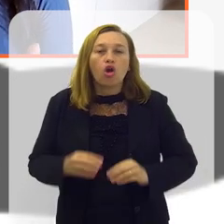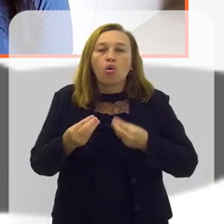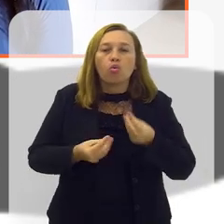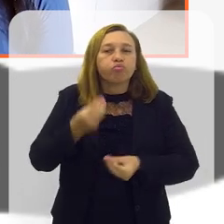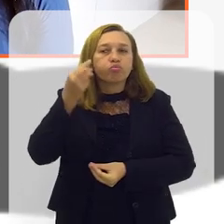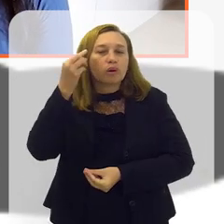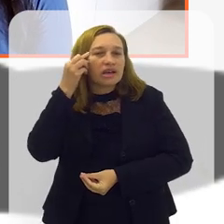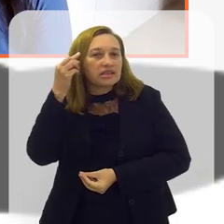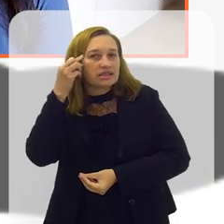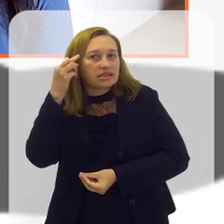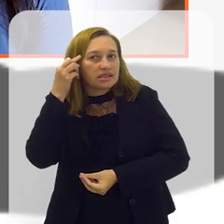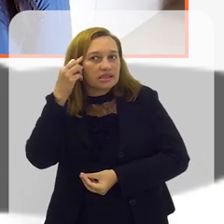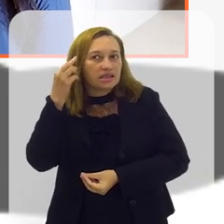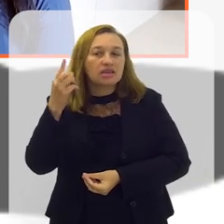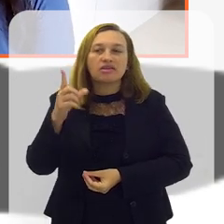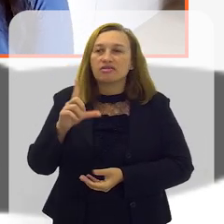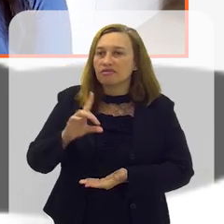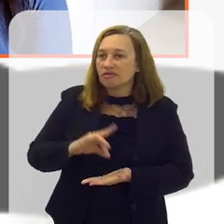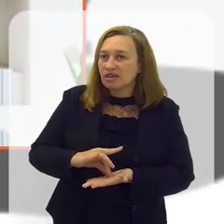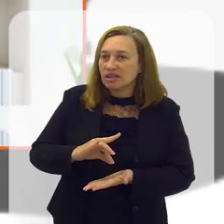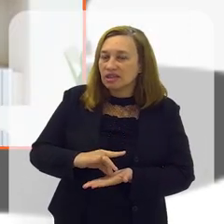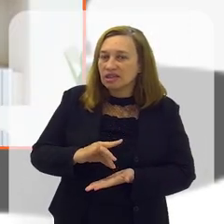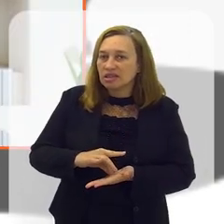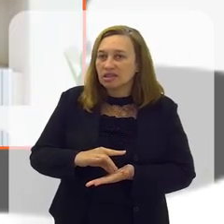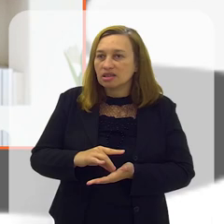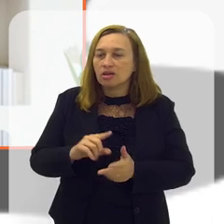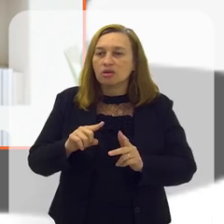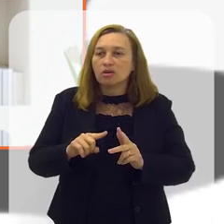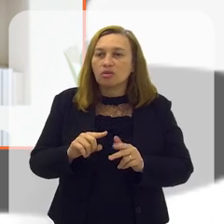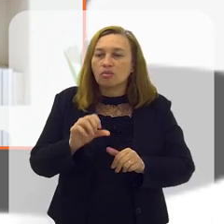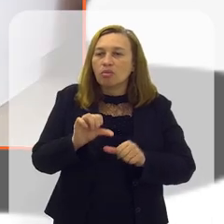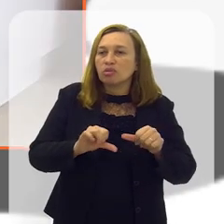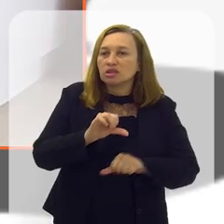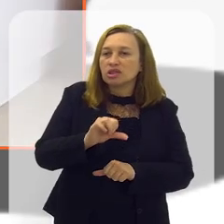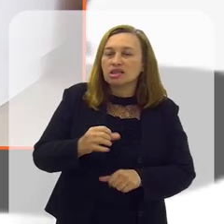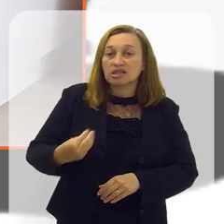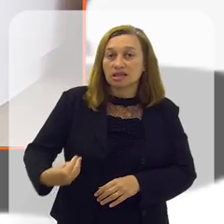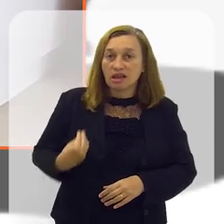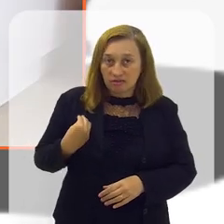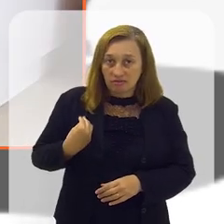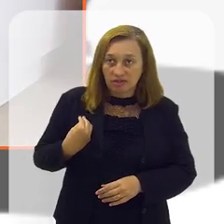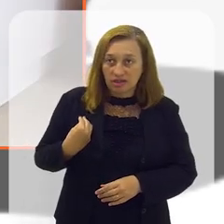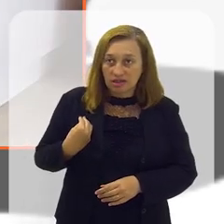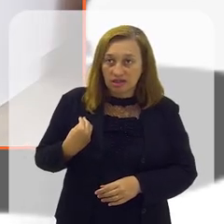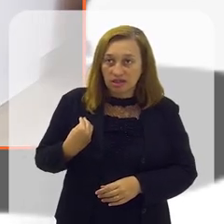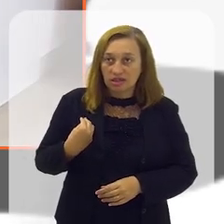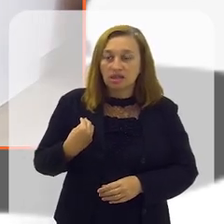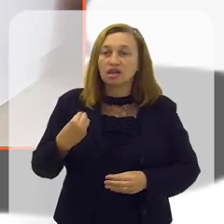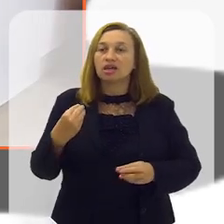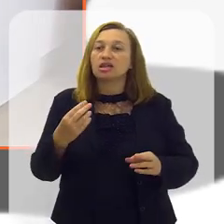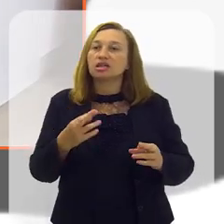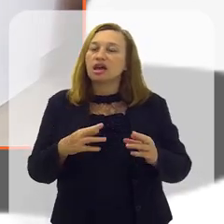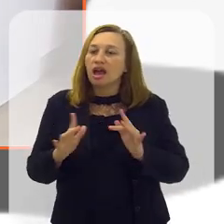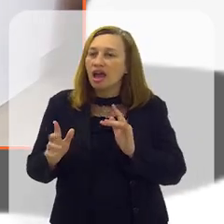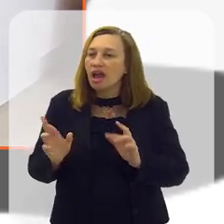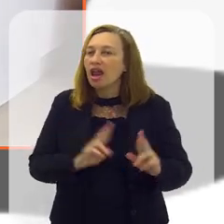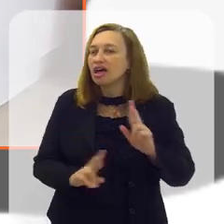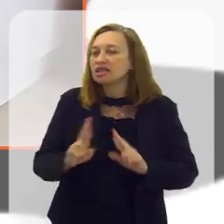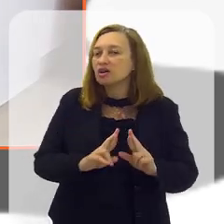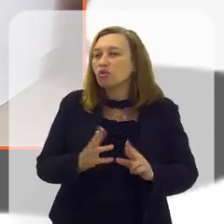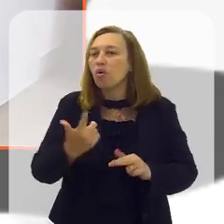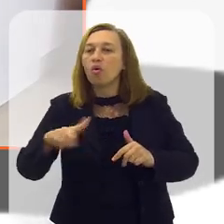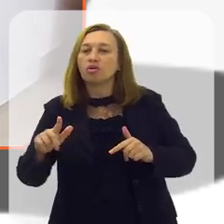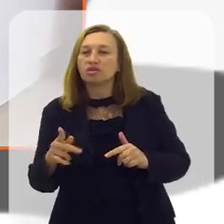modo de pensar, e vão tendo realmente uma reformulação na vida e no convívio com as outras pessoas, vai tendo